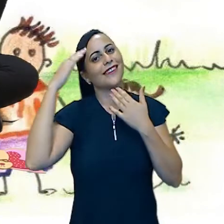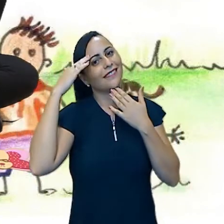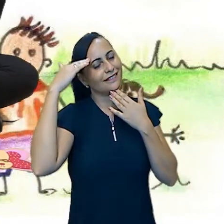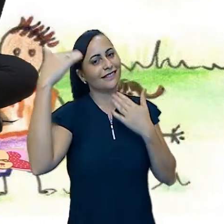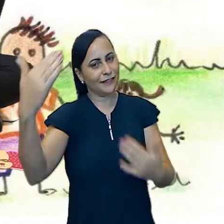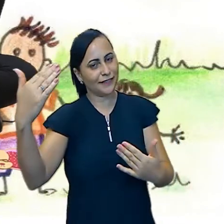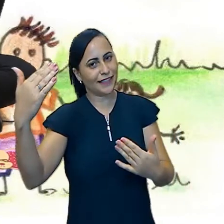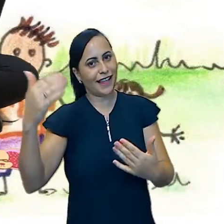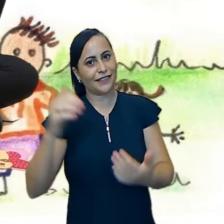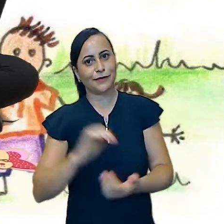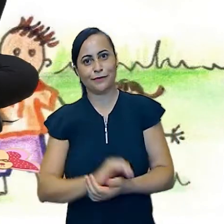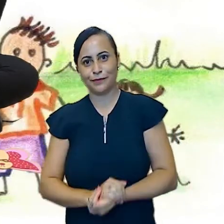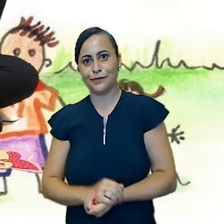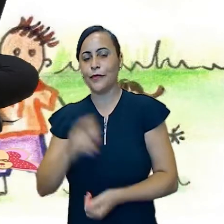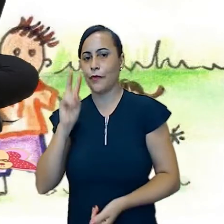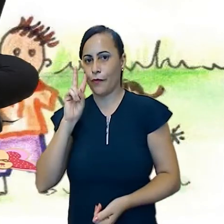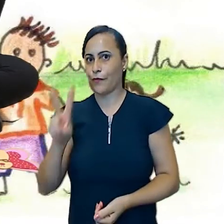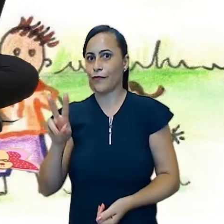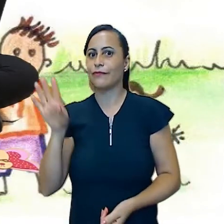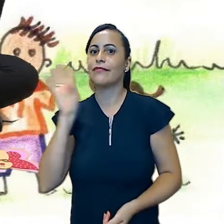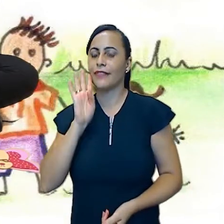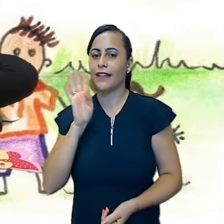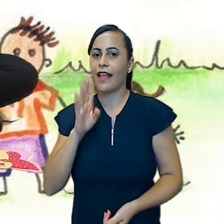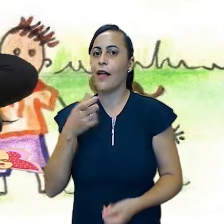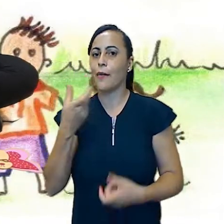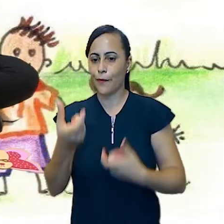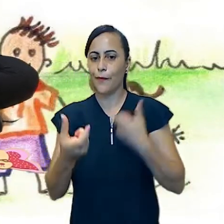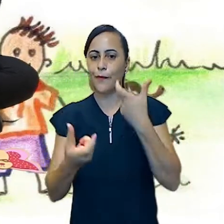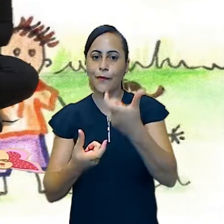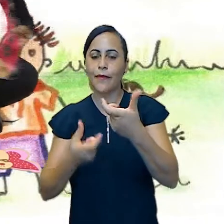legal! Essas são as nossas palavrinhas mágicas.